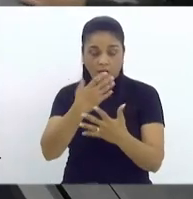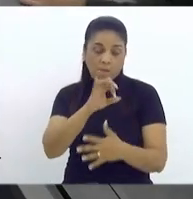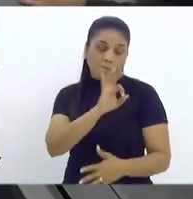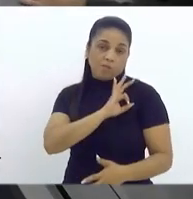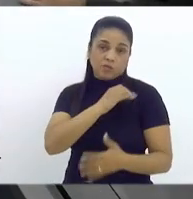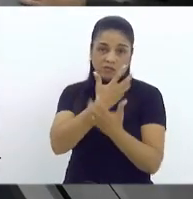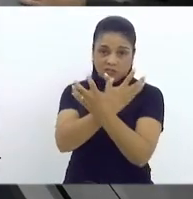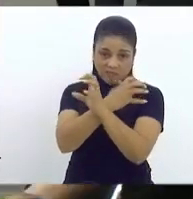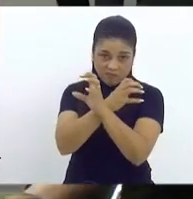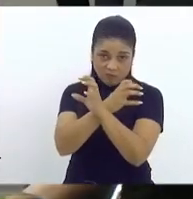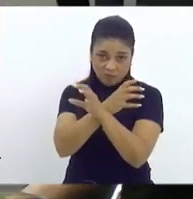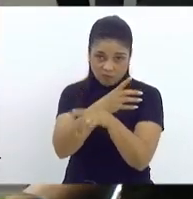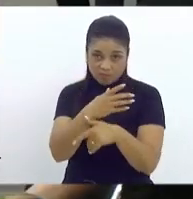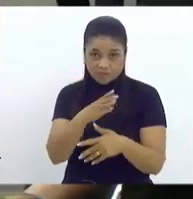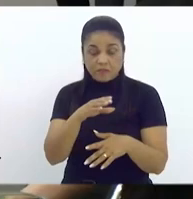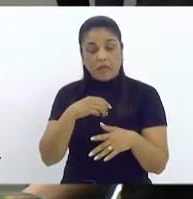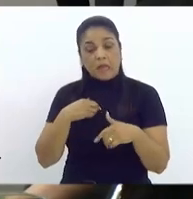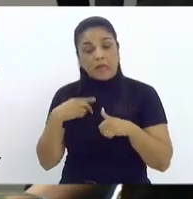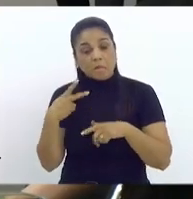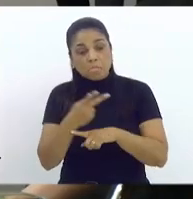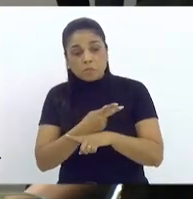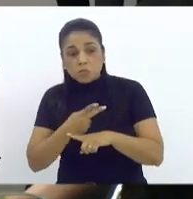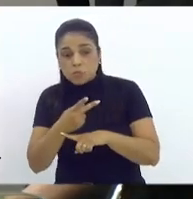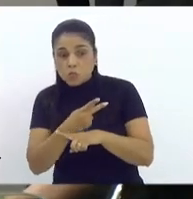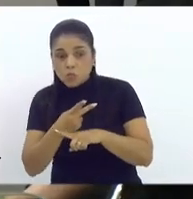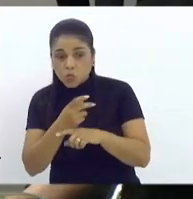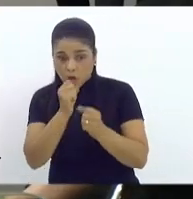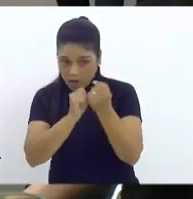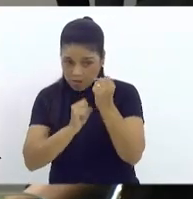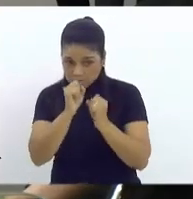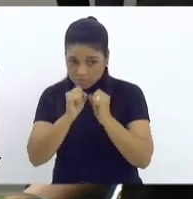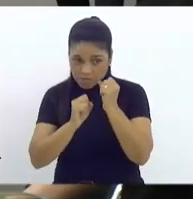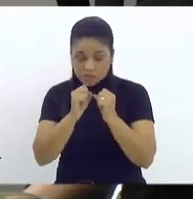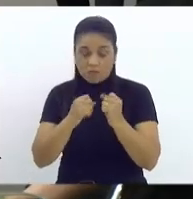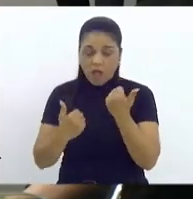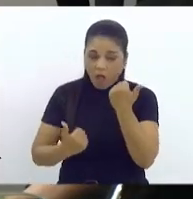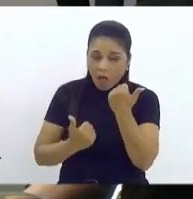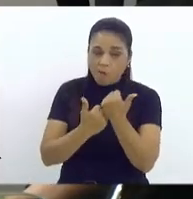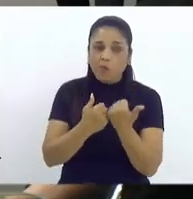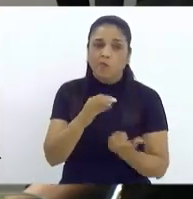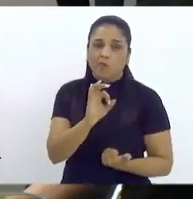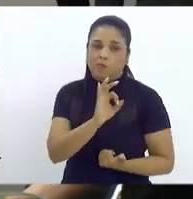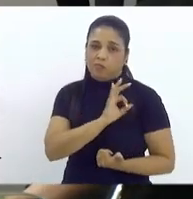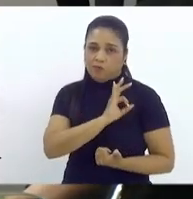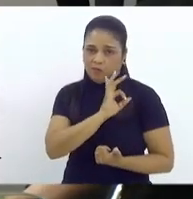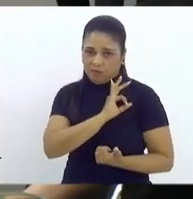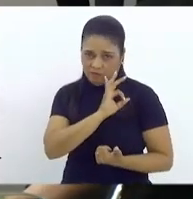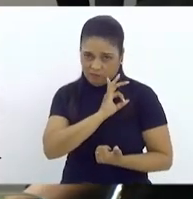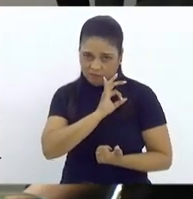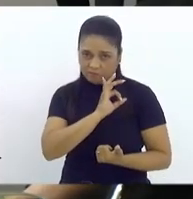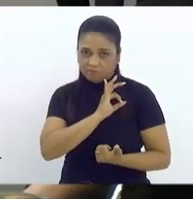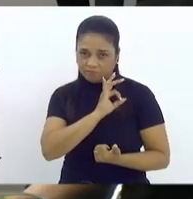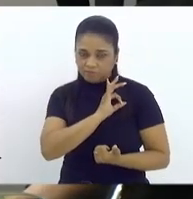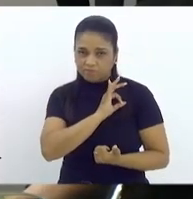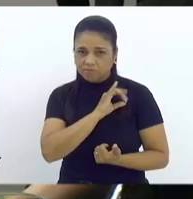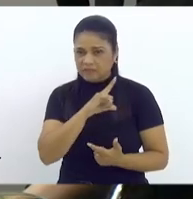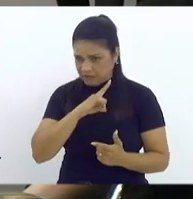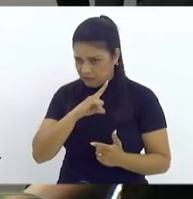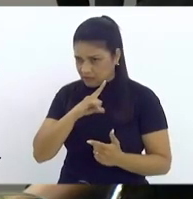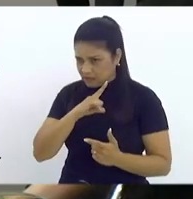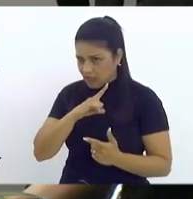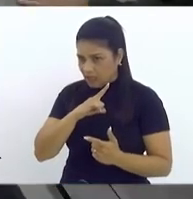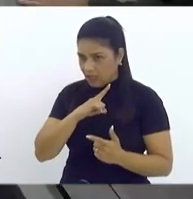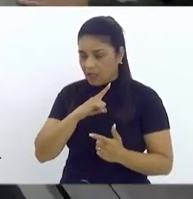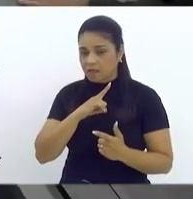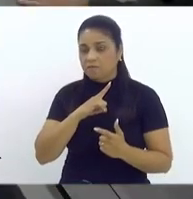nessas interações, ela busca o apoio da polícia para que a gente possa... Não, mas existe um protagonismo